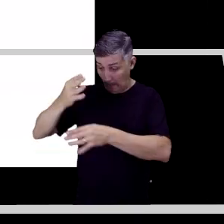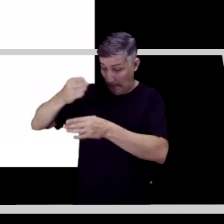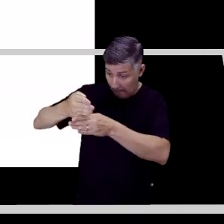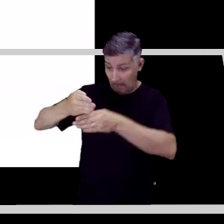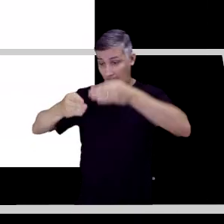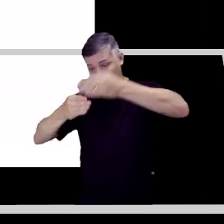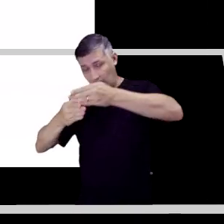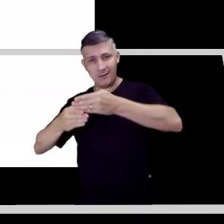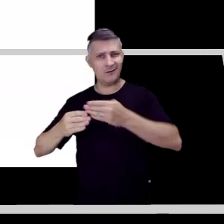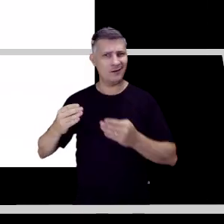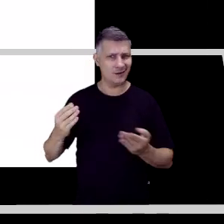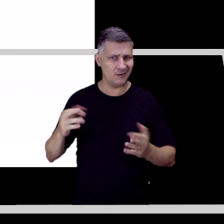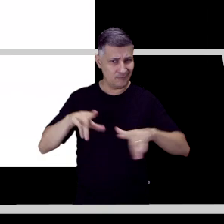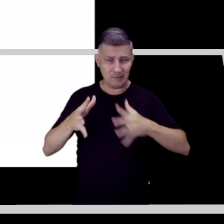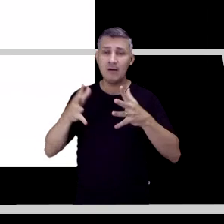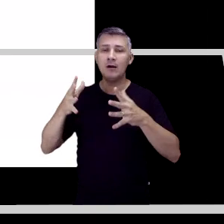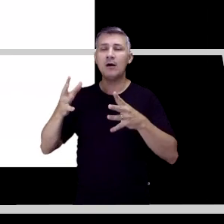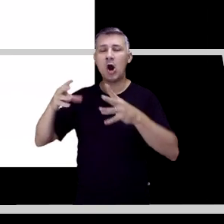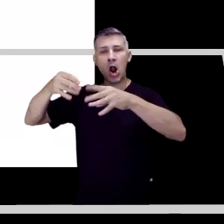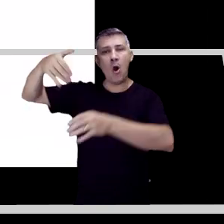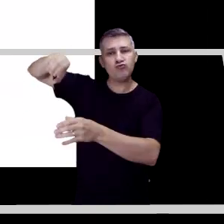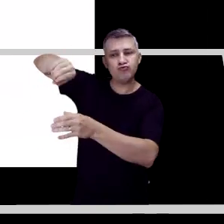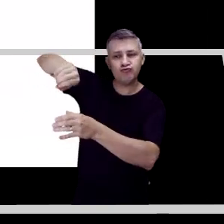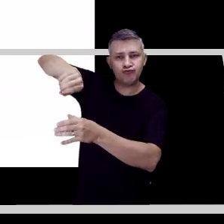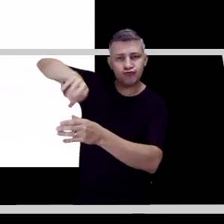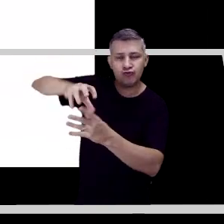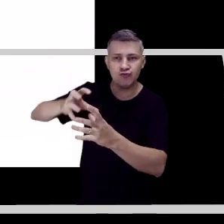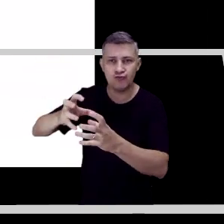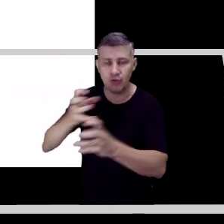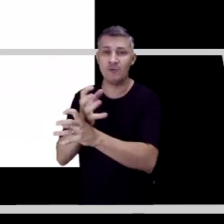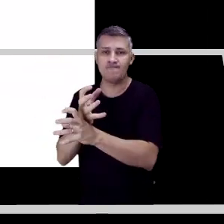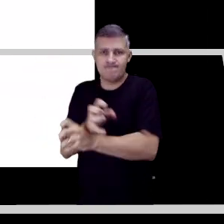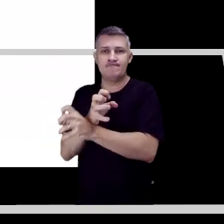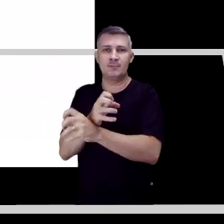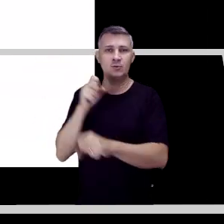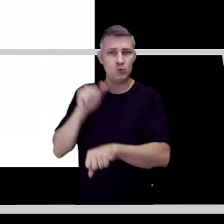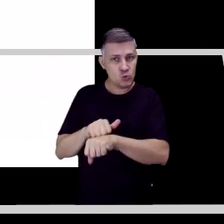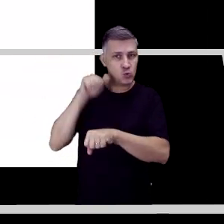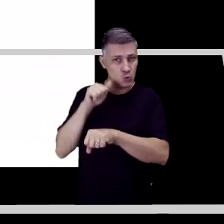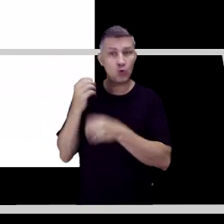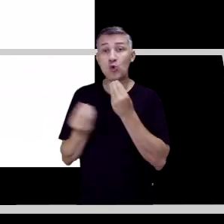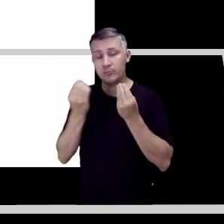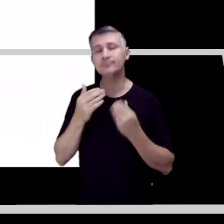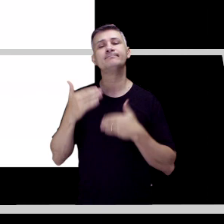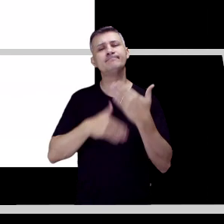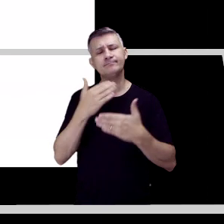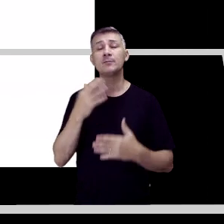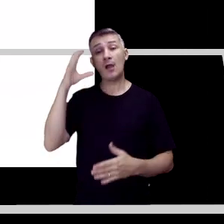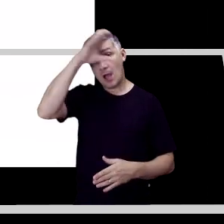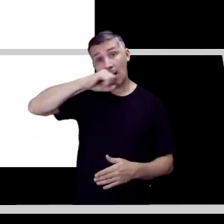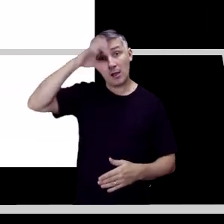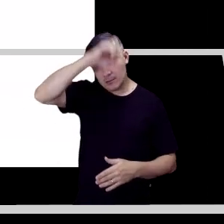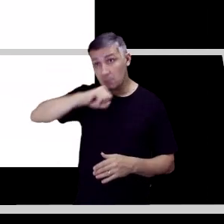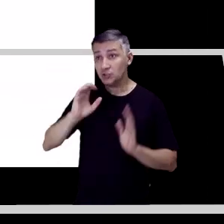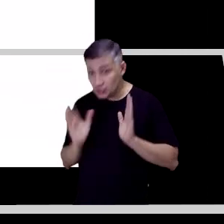químicas que acontecem para o concreto se solidificar, mas ao revisitar a gente quis trazer esse conhecimento para nós